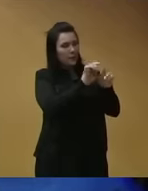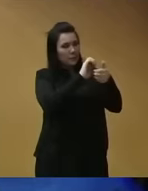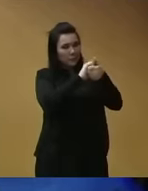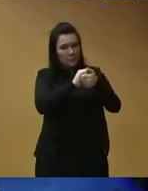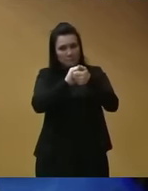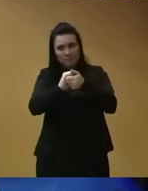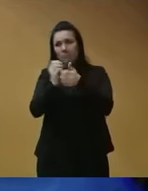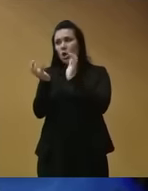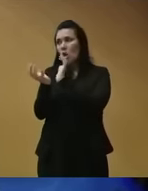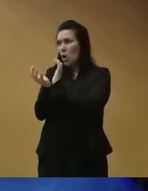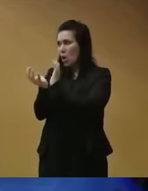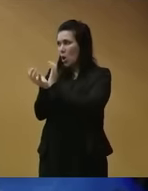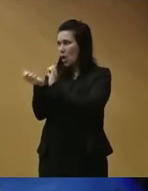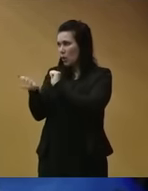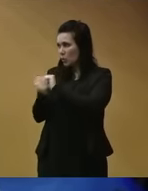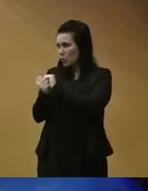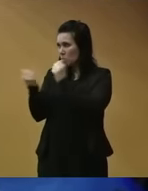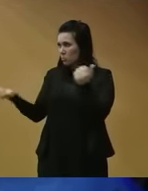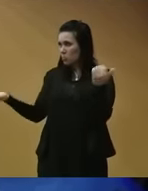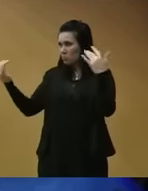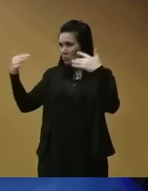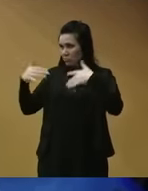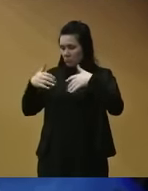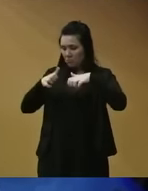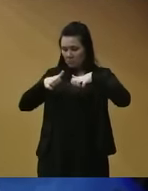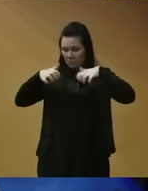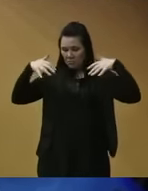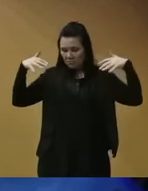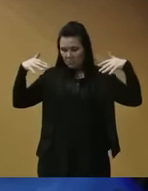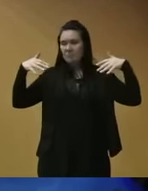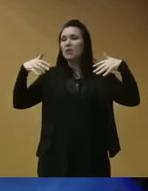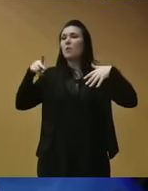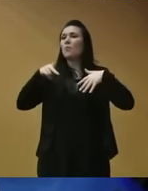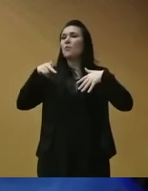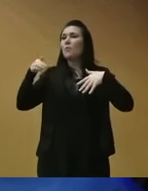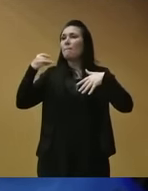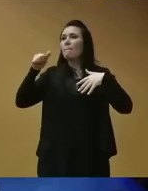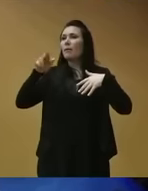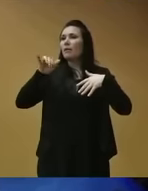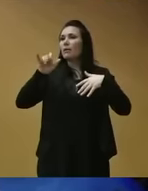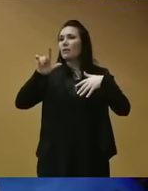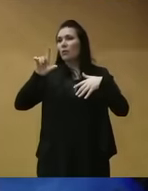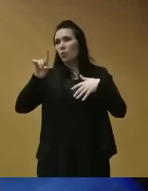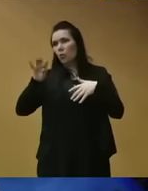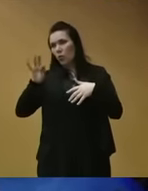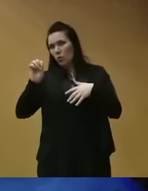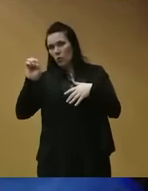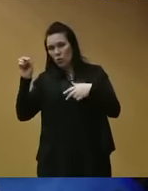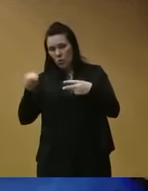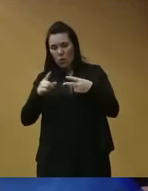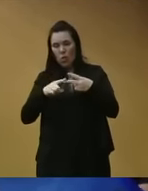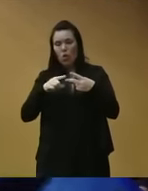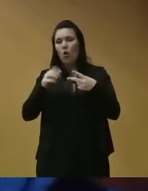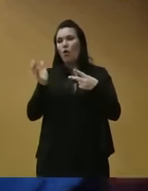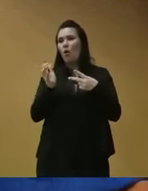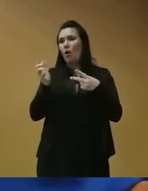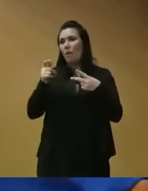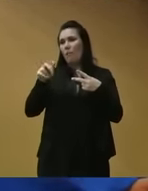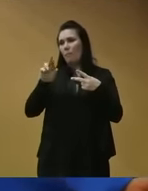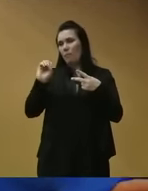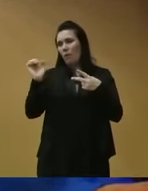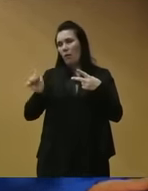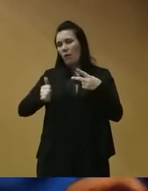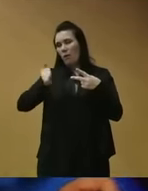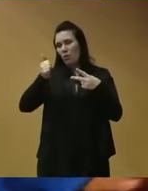estão aqui conosco no palco, professor Marilton, minha colega pró-reitora Rosane, professor